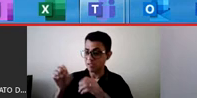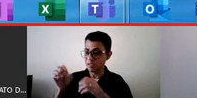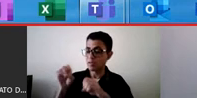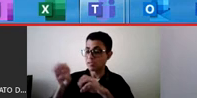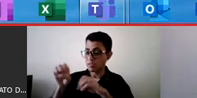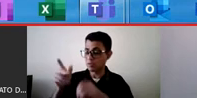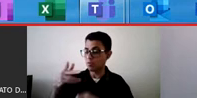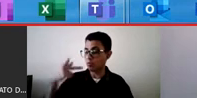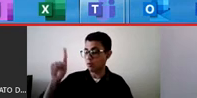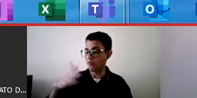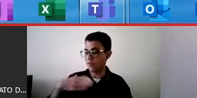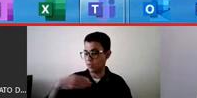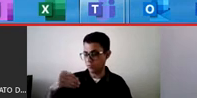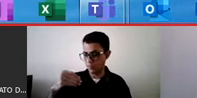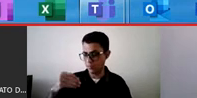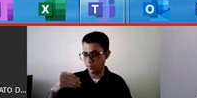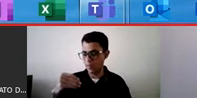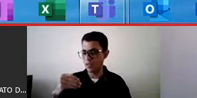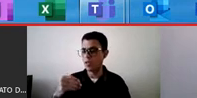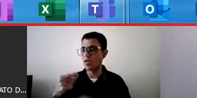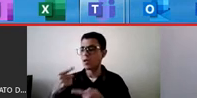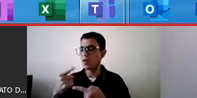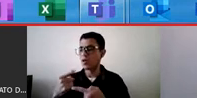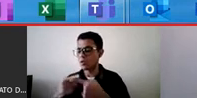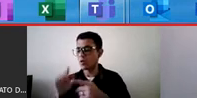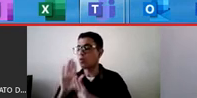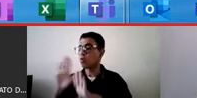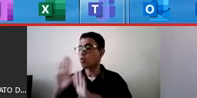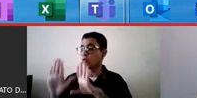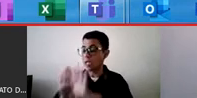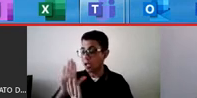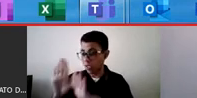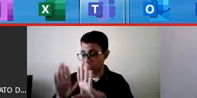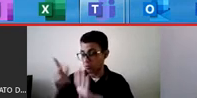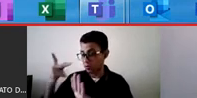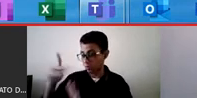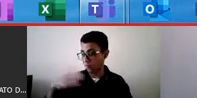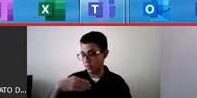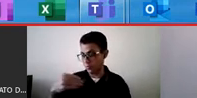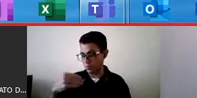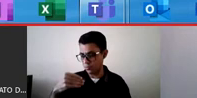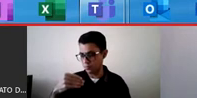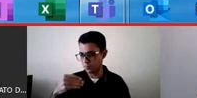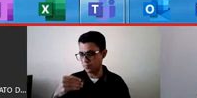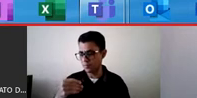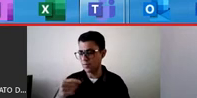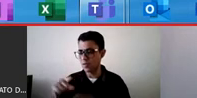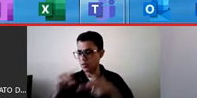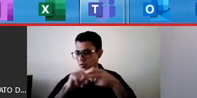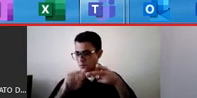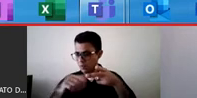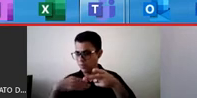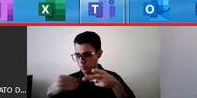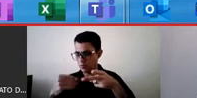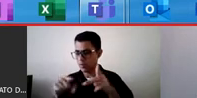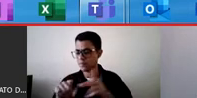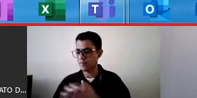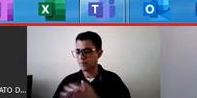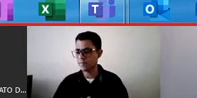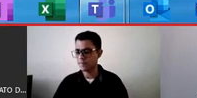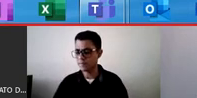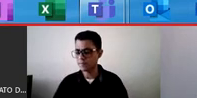está totalmente perdida em relação aos cuidados com o filho, né, com outro filho também que ela tem,